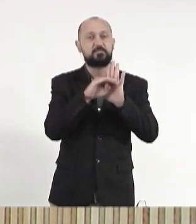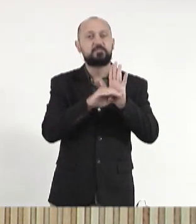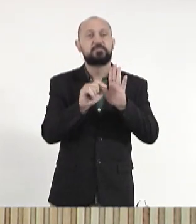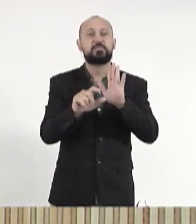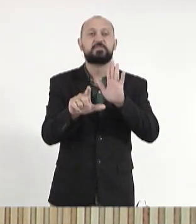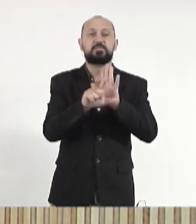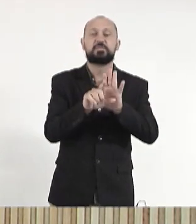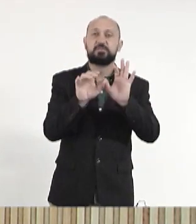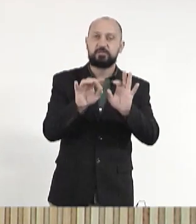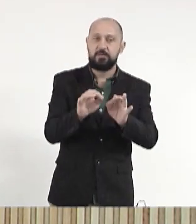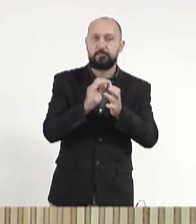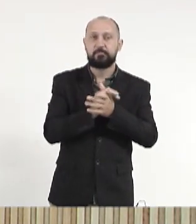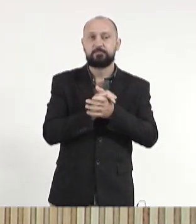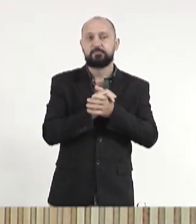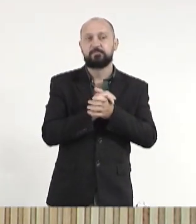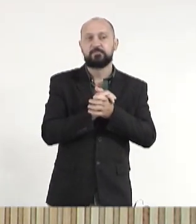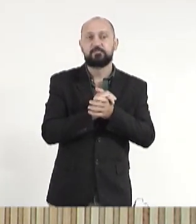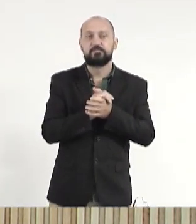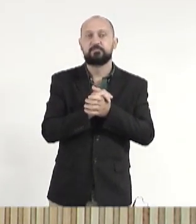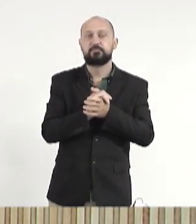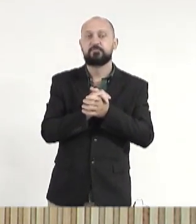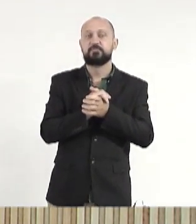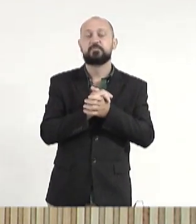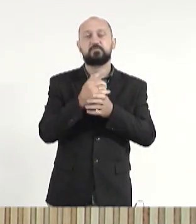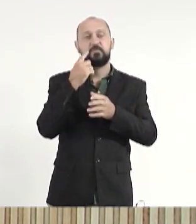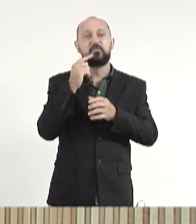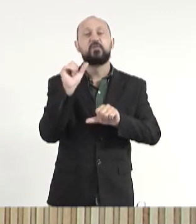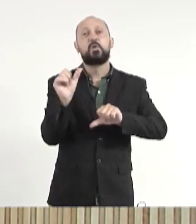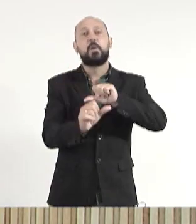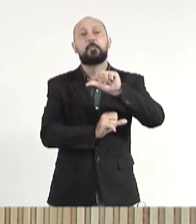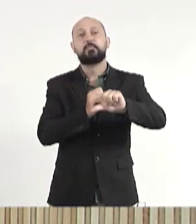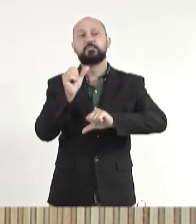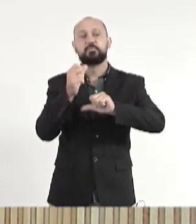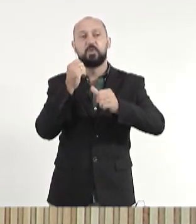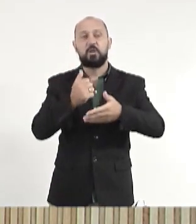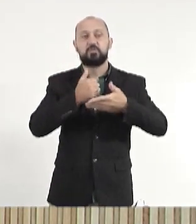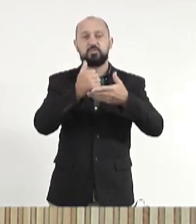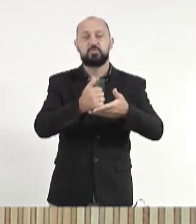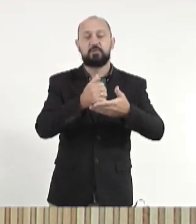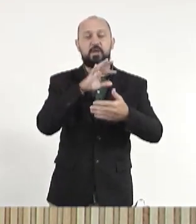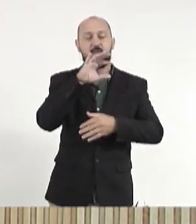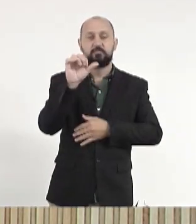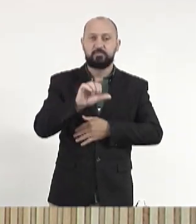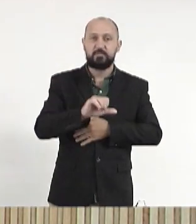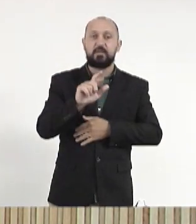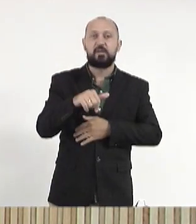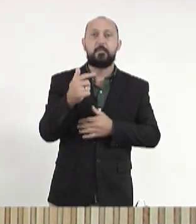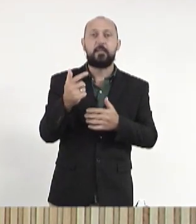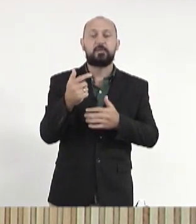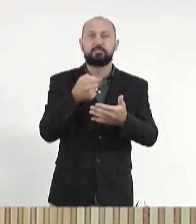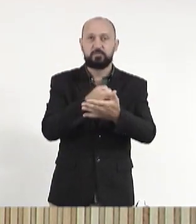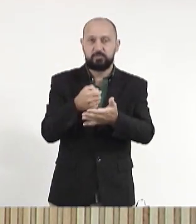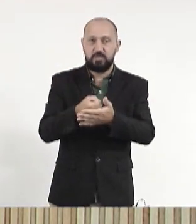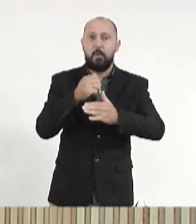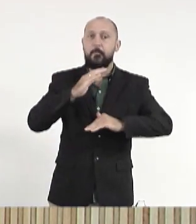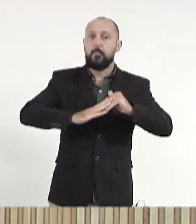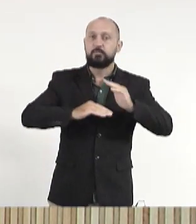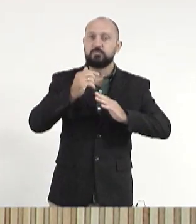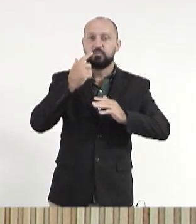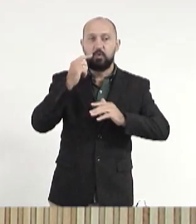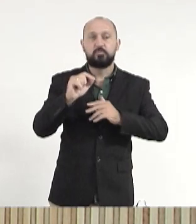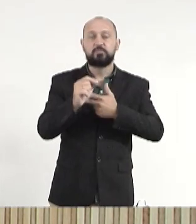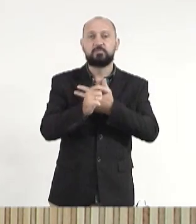constitucionalidade, a legalidade do projeto, e faz uma transferência do auxílio invalidez, que é um benefício garantido aos servidores